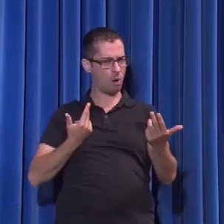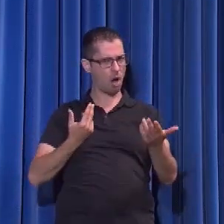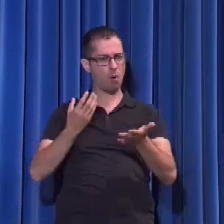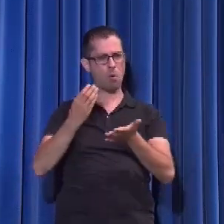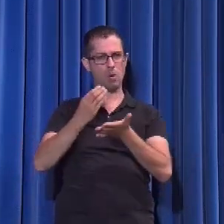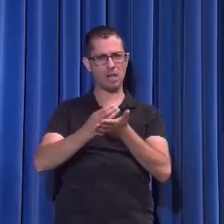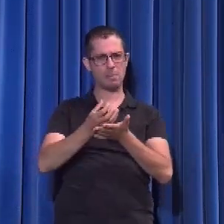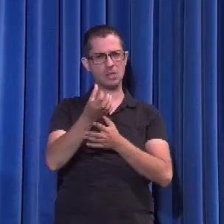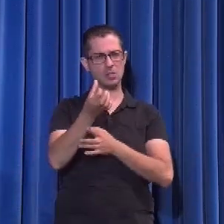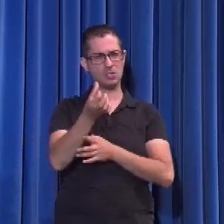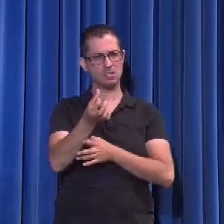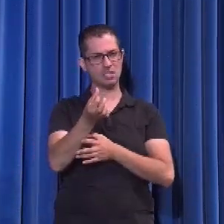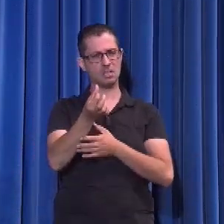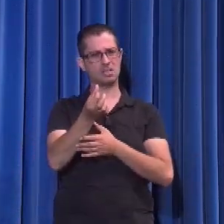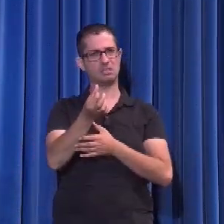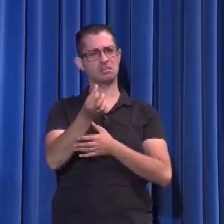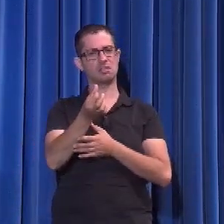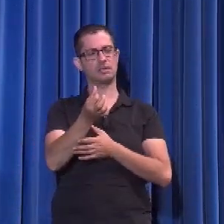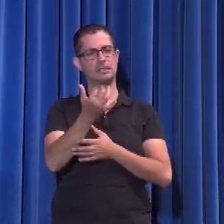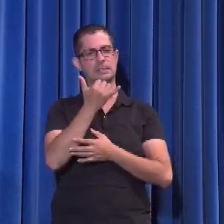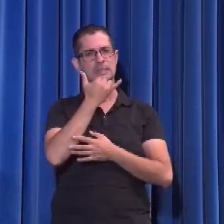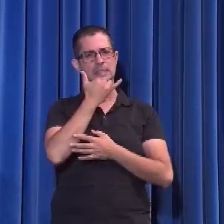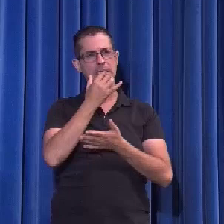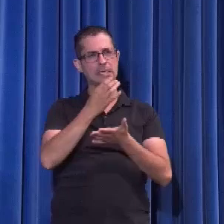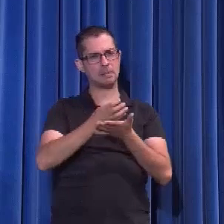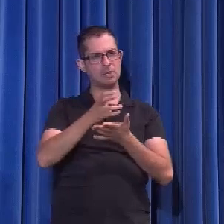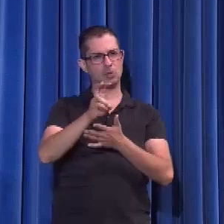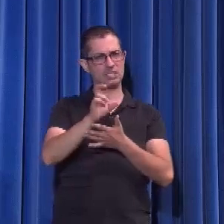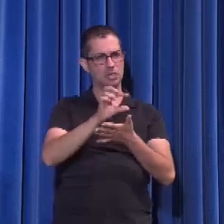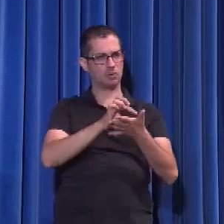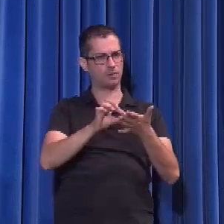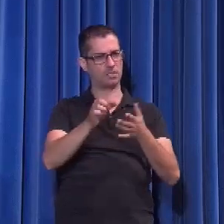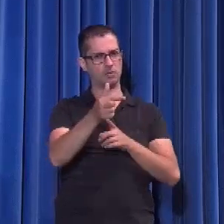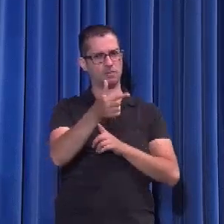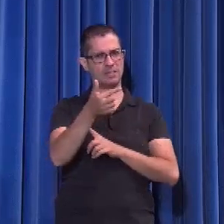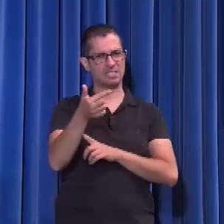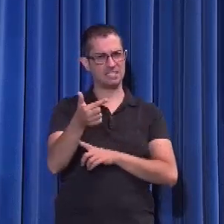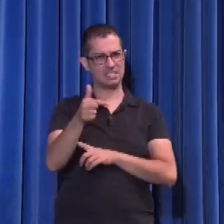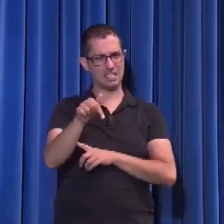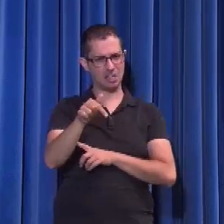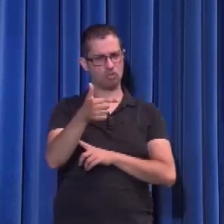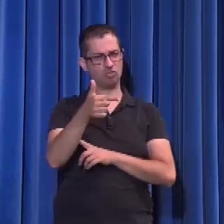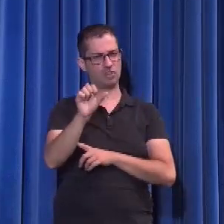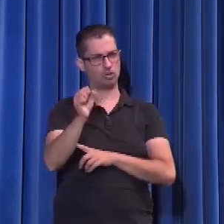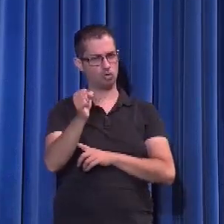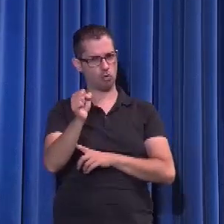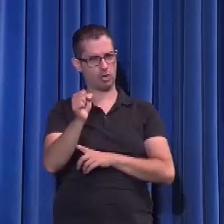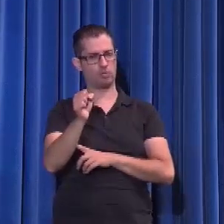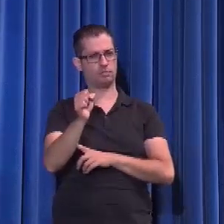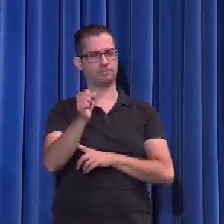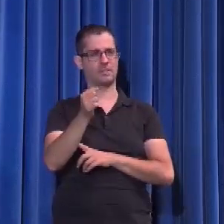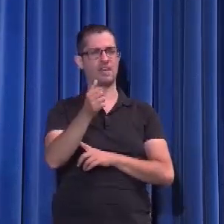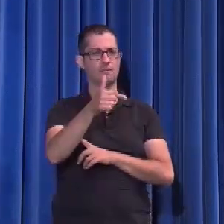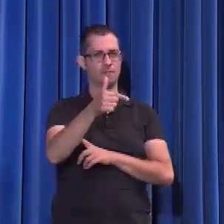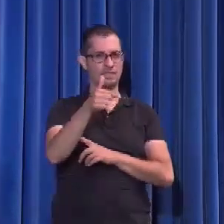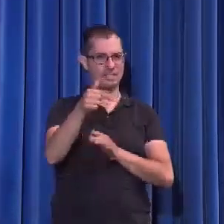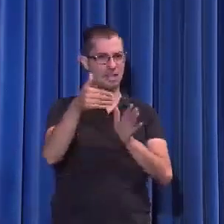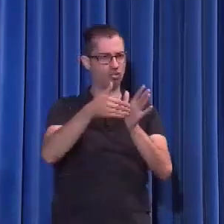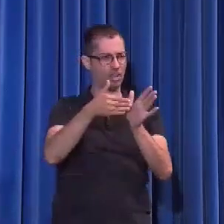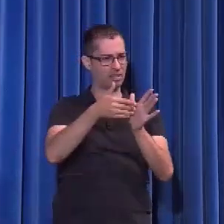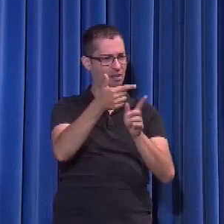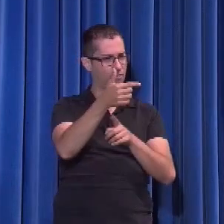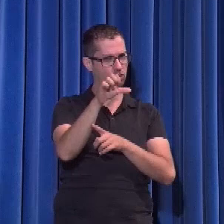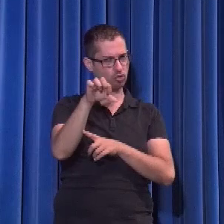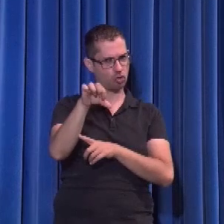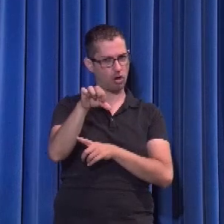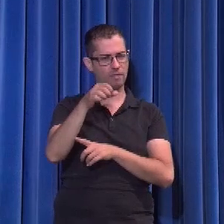ainda, capítulo 5, versículo 27 e 28, 27 a 29, diz assim: